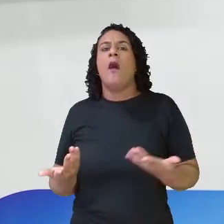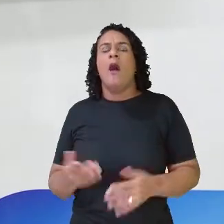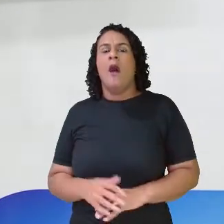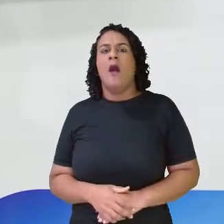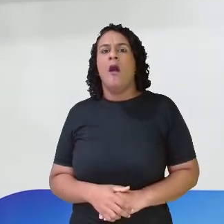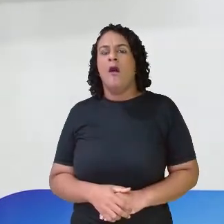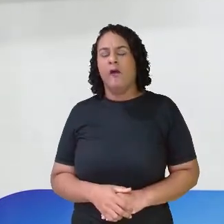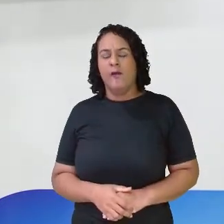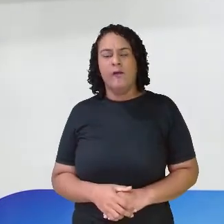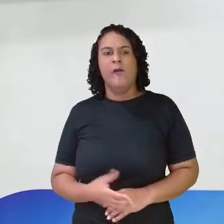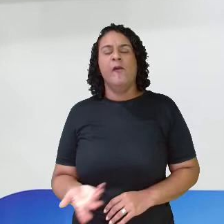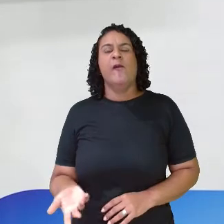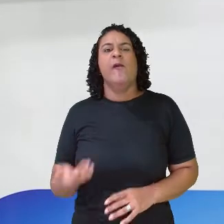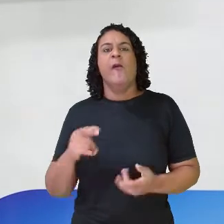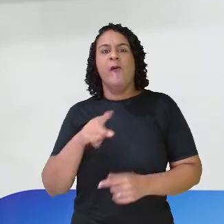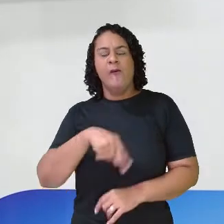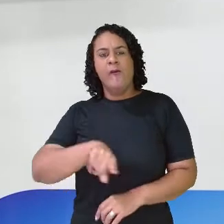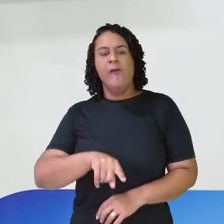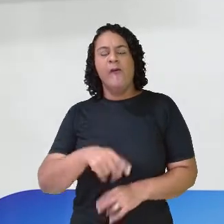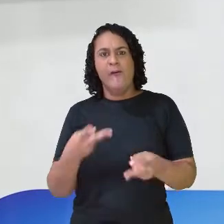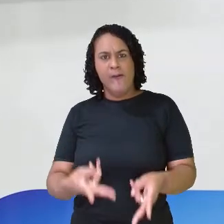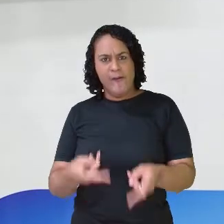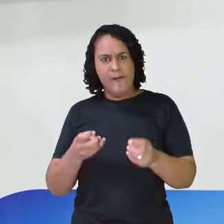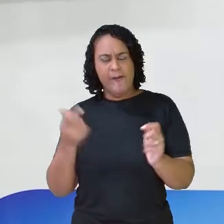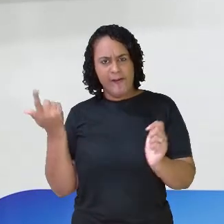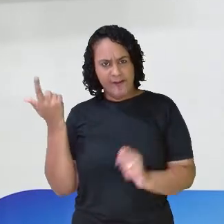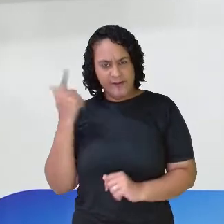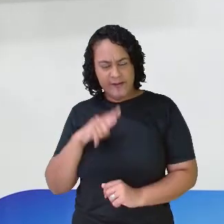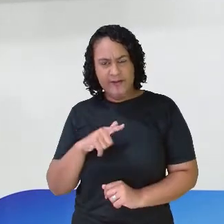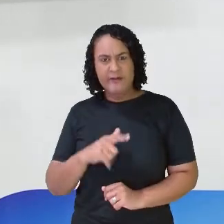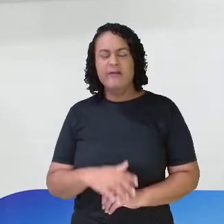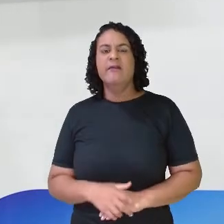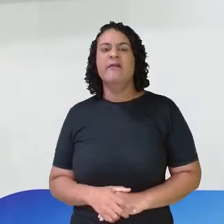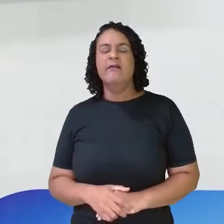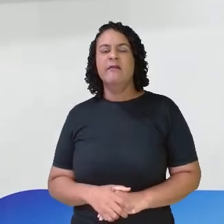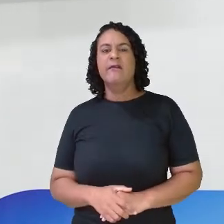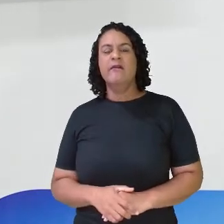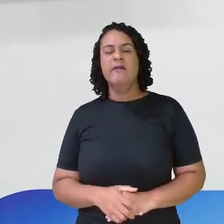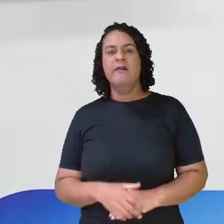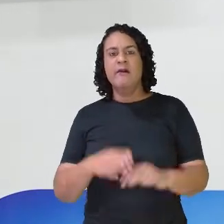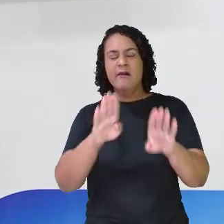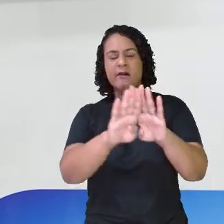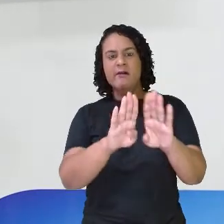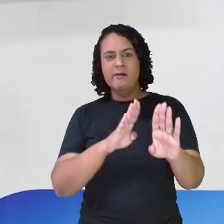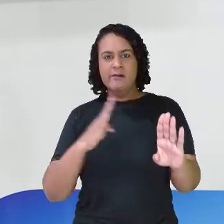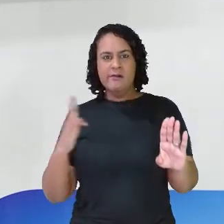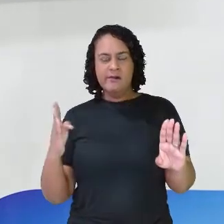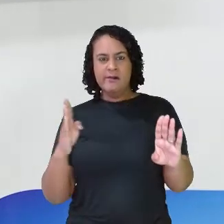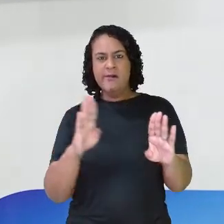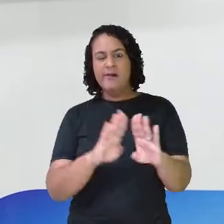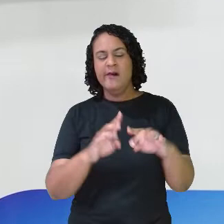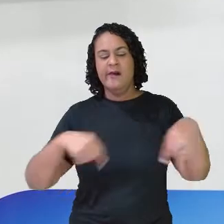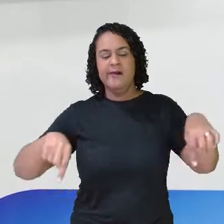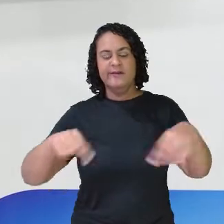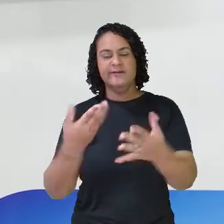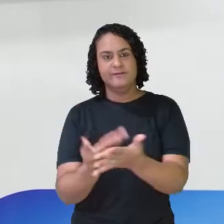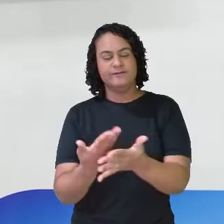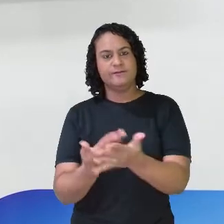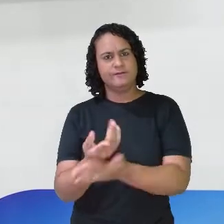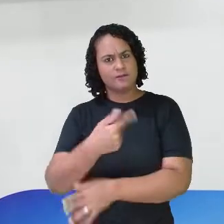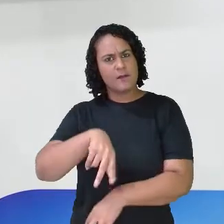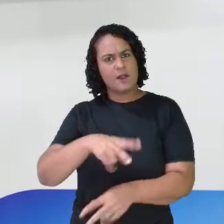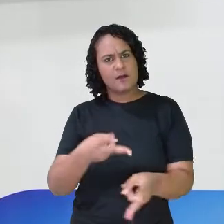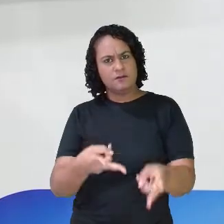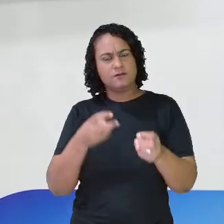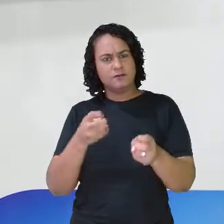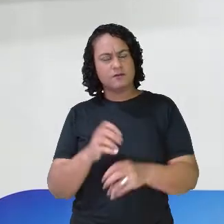teria? Você consegue identificar para mim? Na porta da sala de aula, você consegue identificar